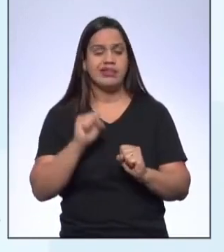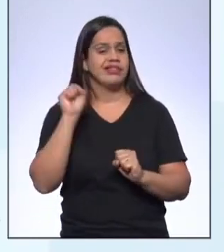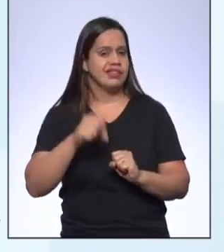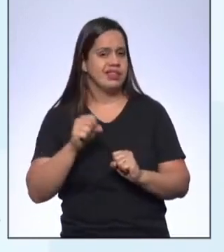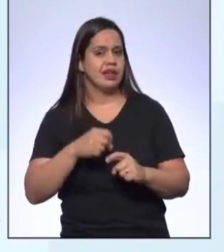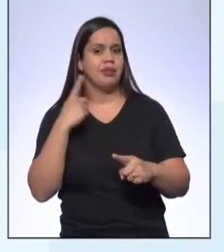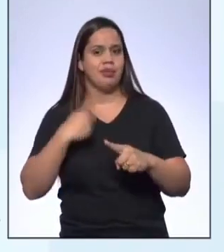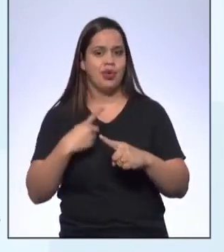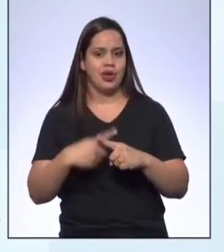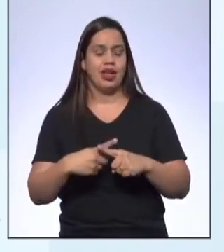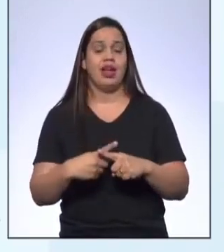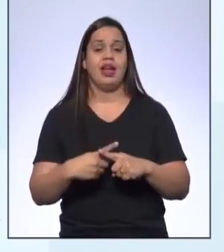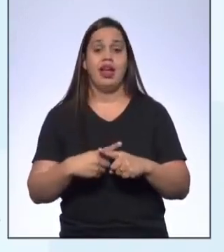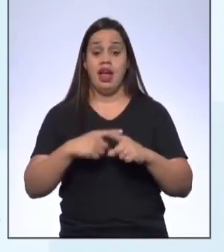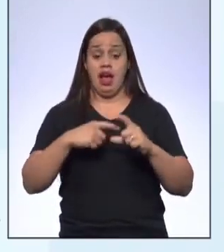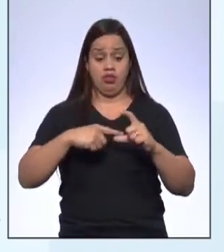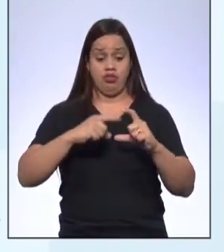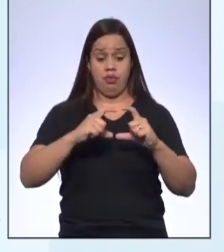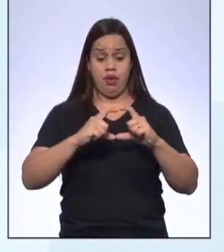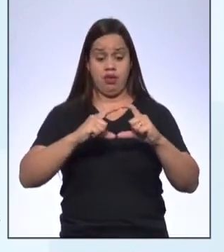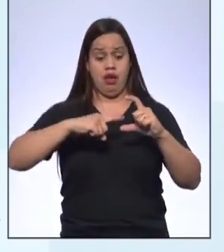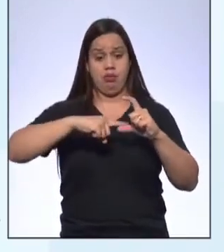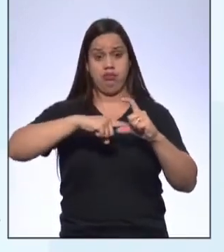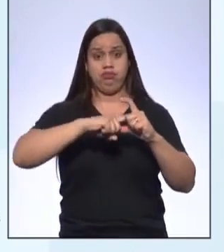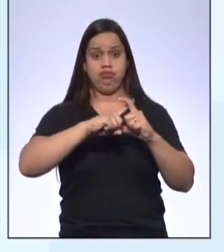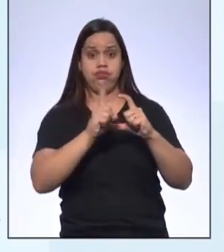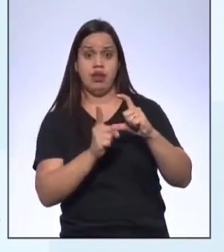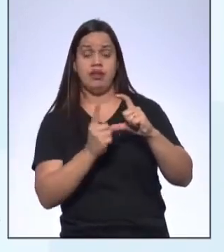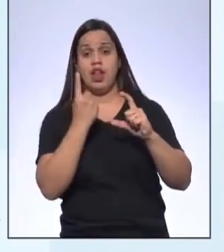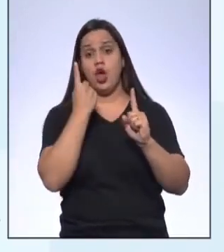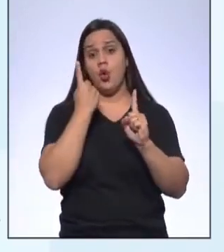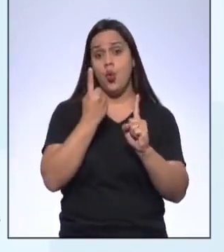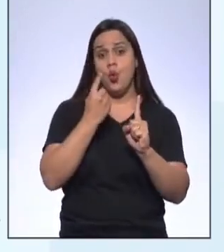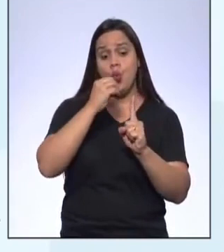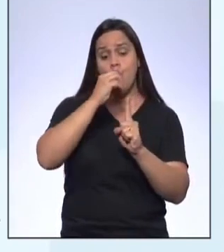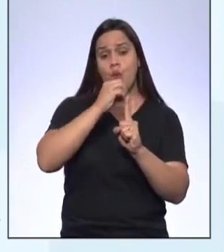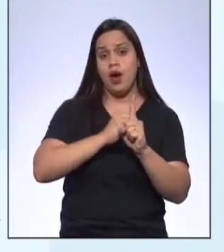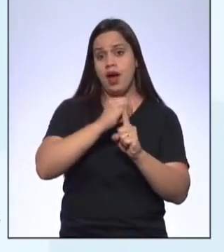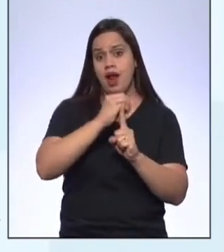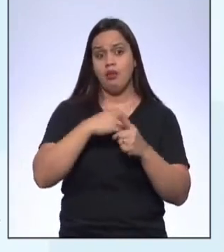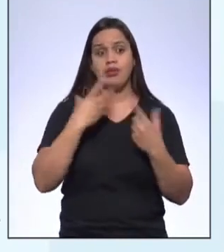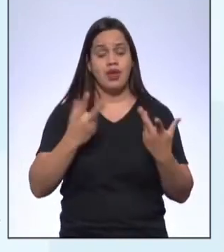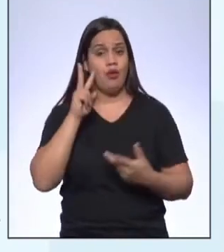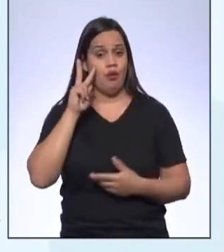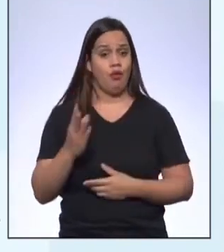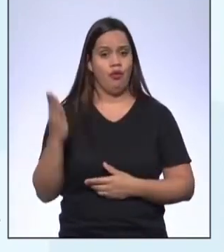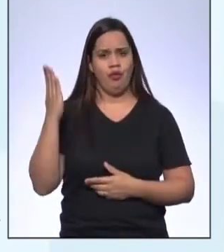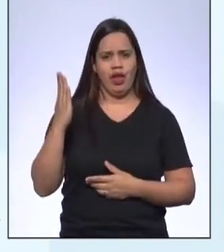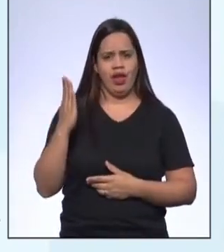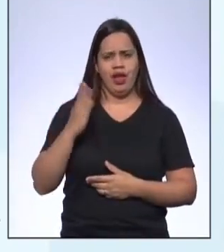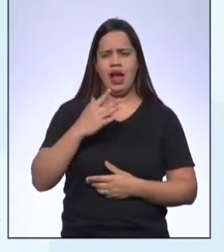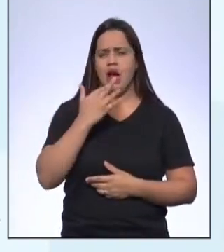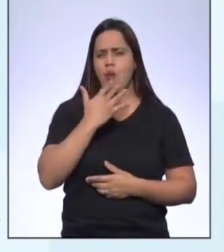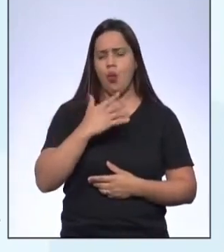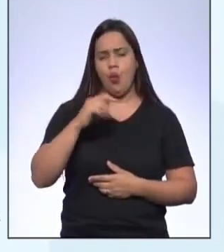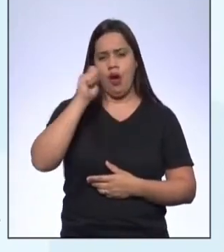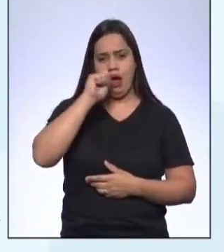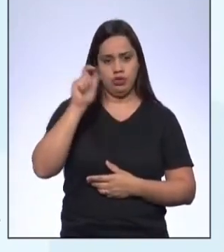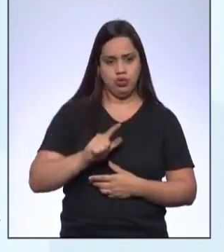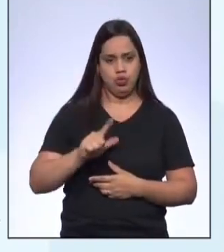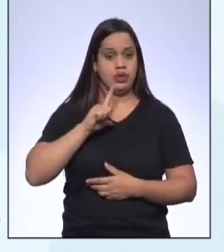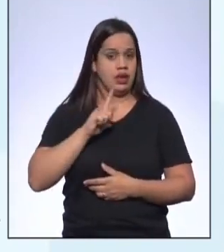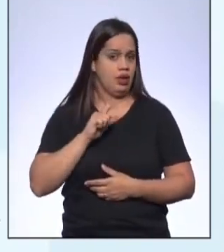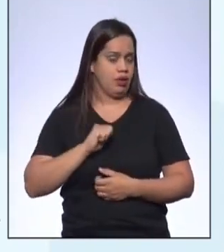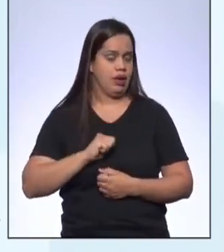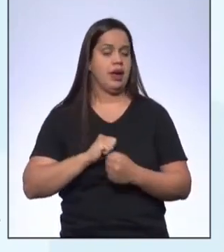1 grau. Ou seja, se a gente pensar, né? Isso mesmo. Então, para eles ali, ó, como aparece na tela, em azul ali, eu tenho πr